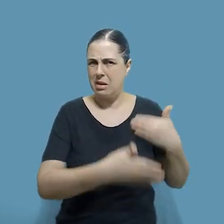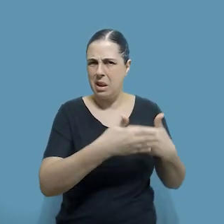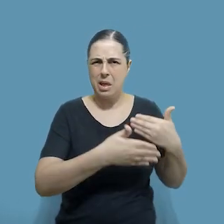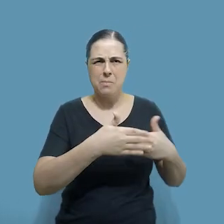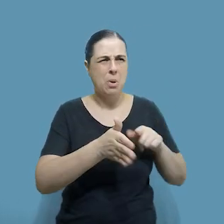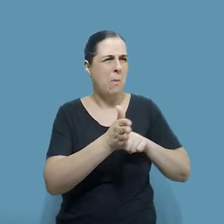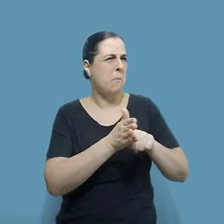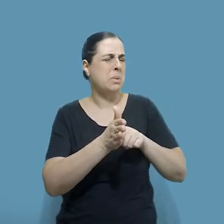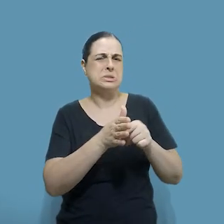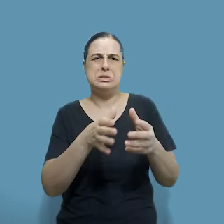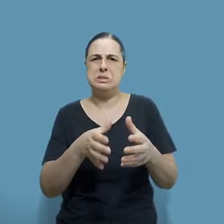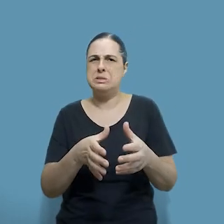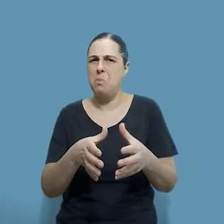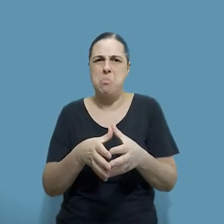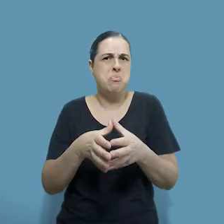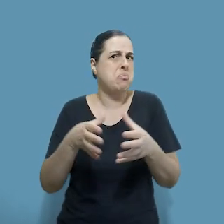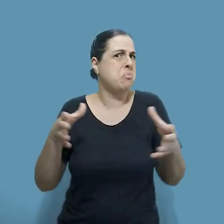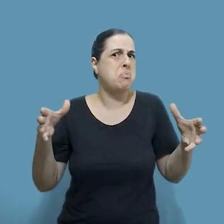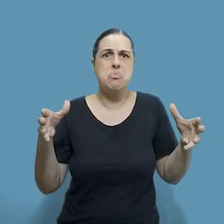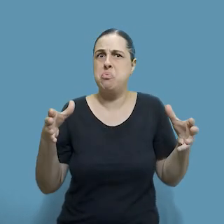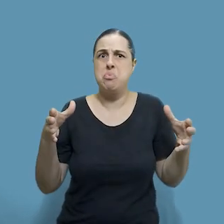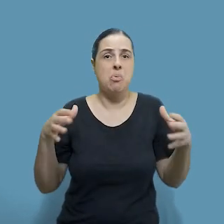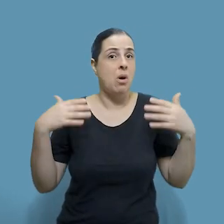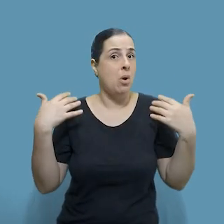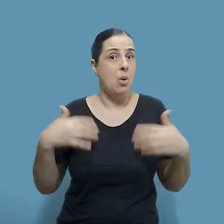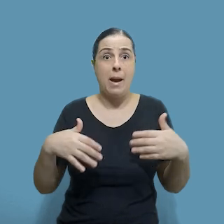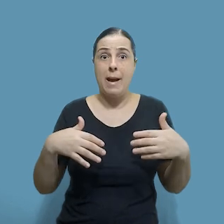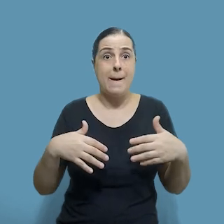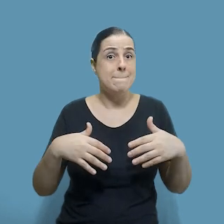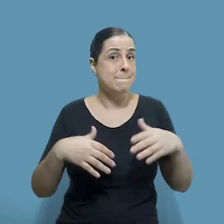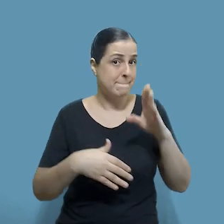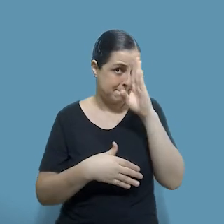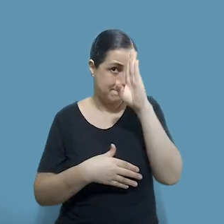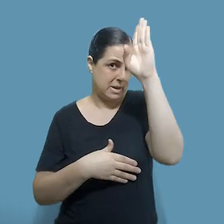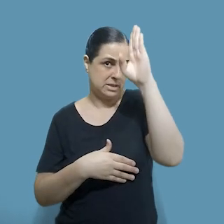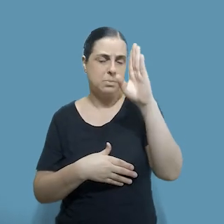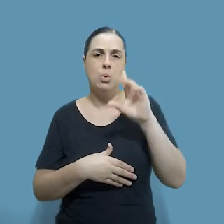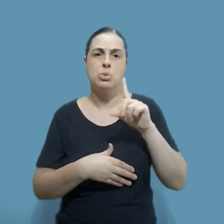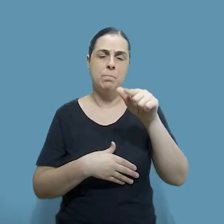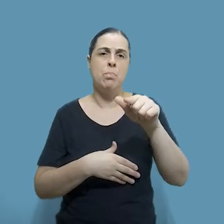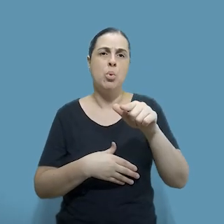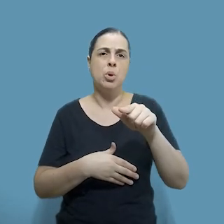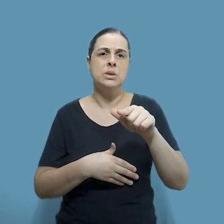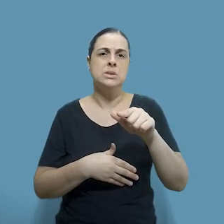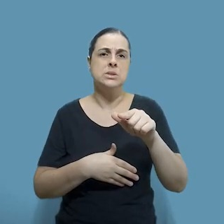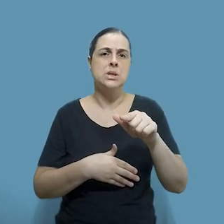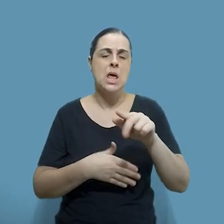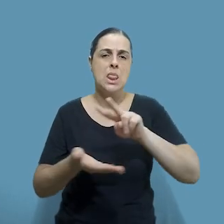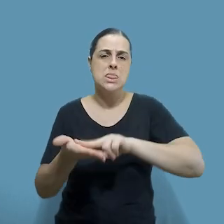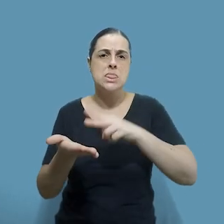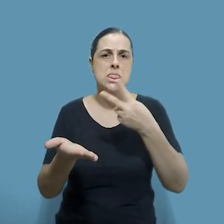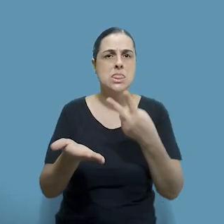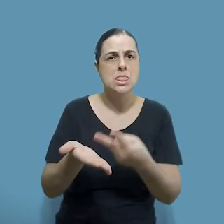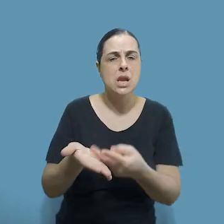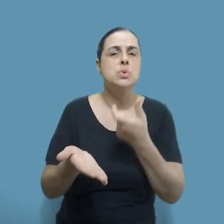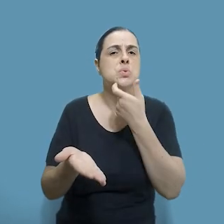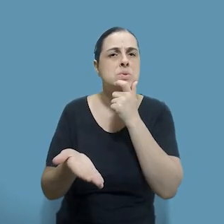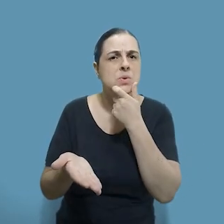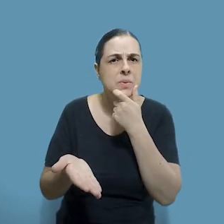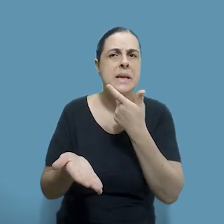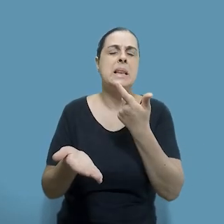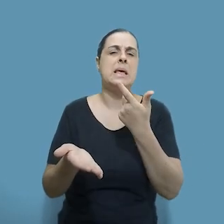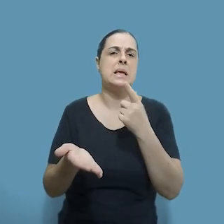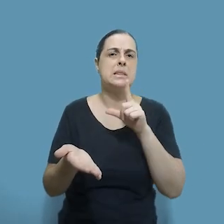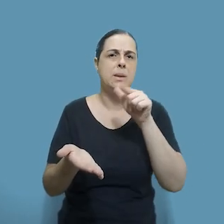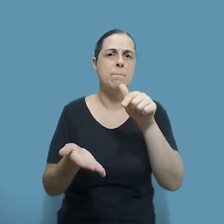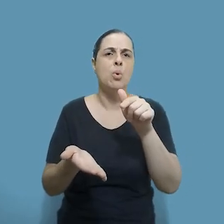Aí conseguimos imprimir, traduzir para o inglês, foi distribuída para bibliotecas das